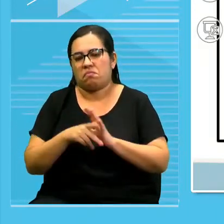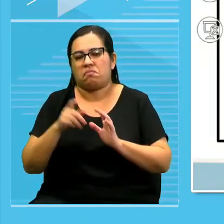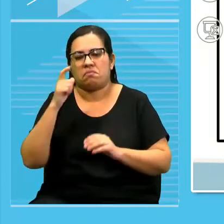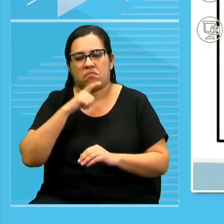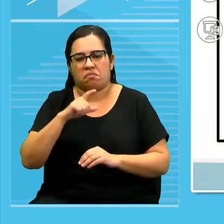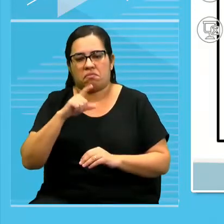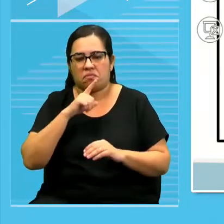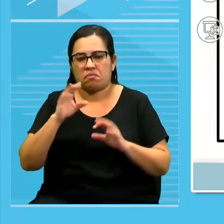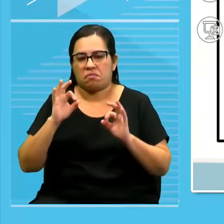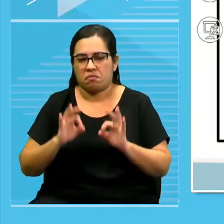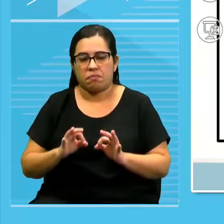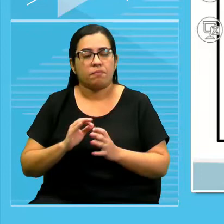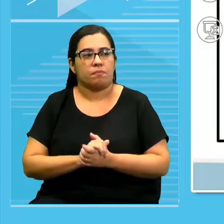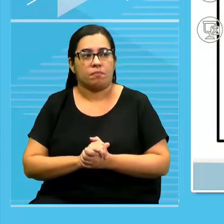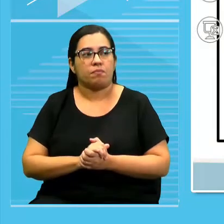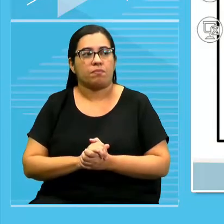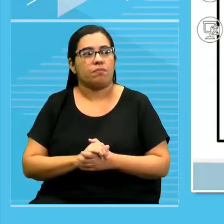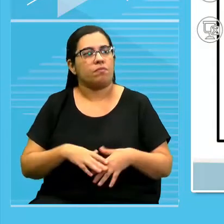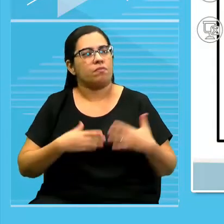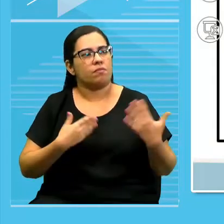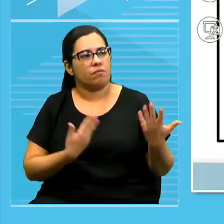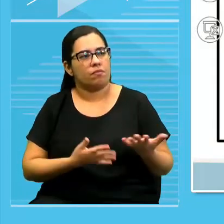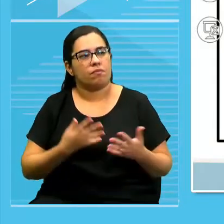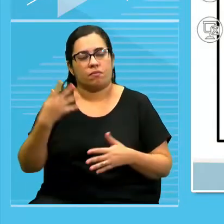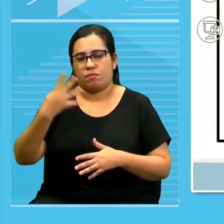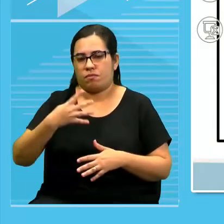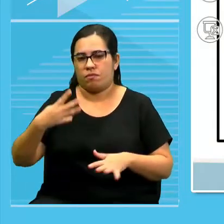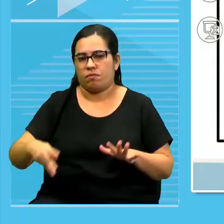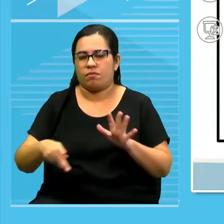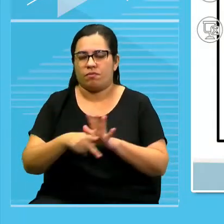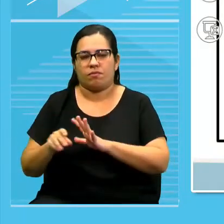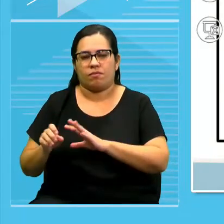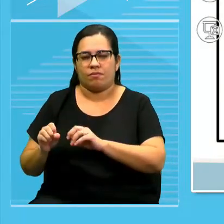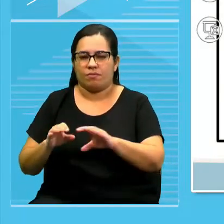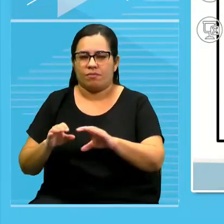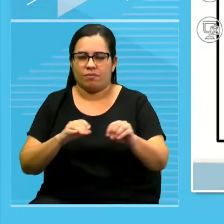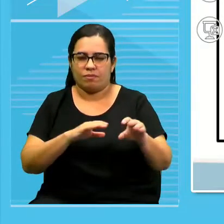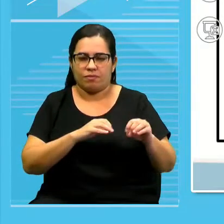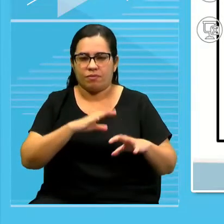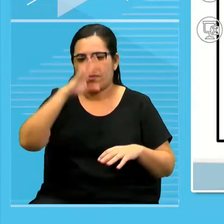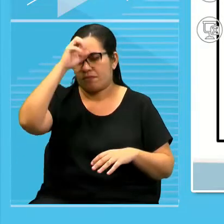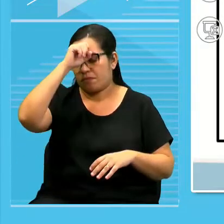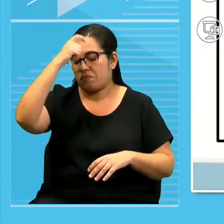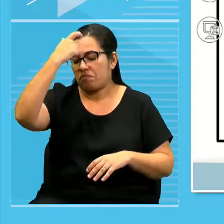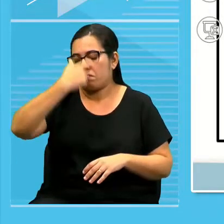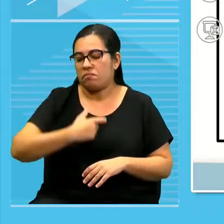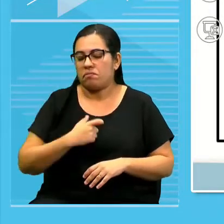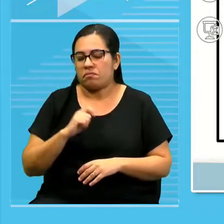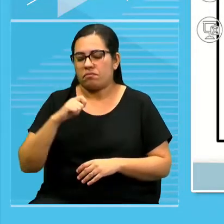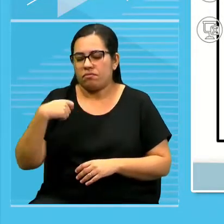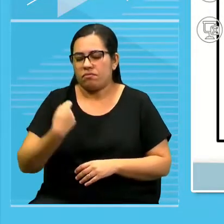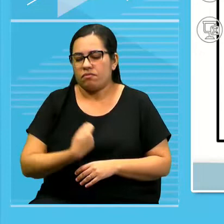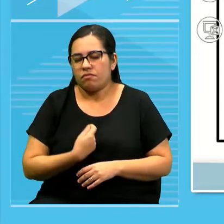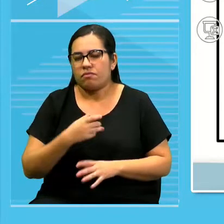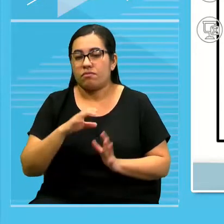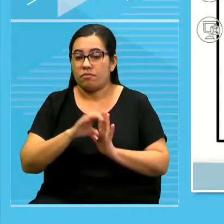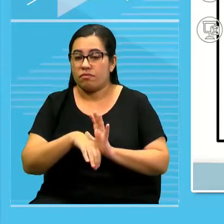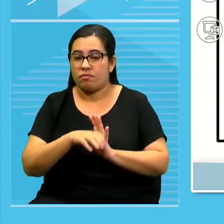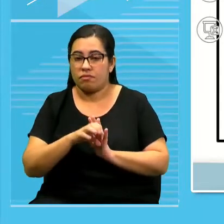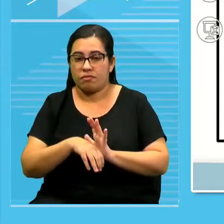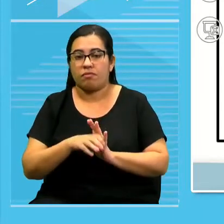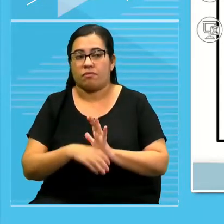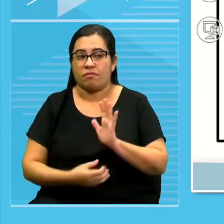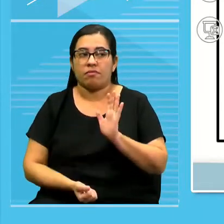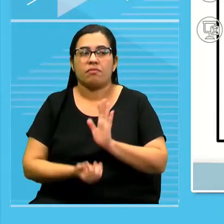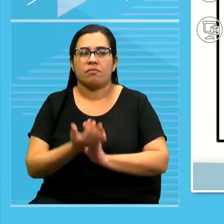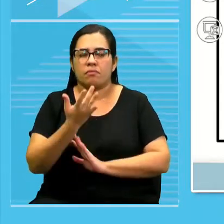né bom olha aqui o quarto Pilar da educação aprender a ser elaborar o conceito é